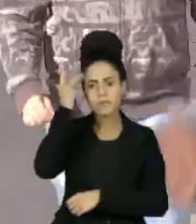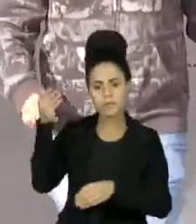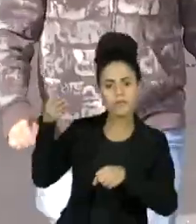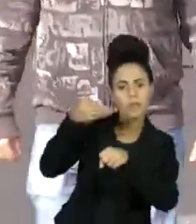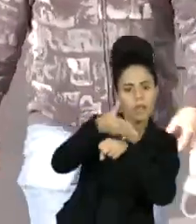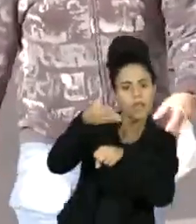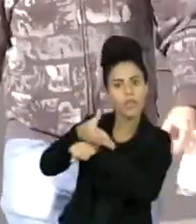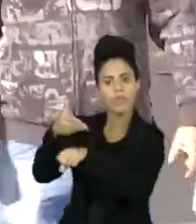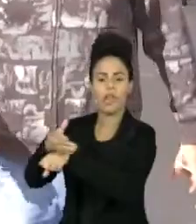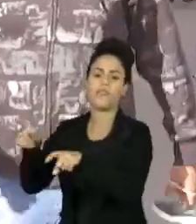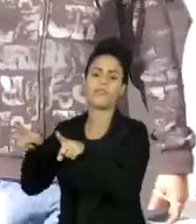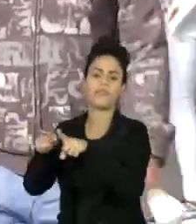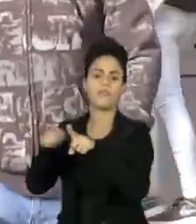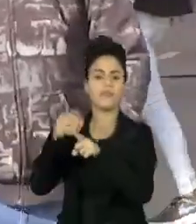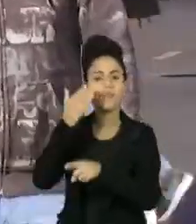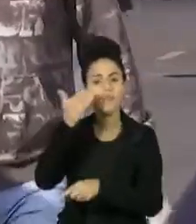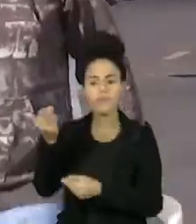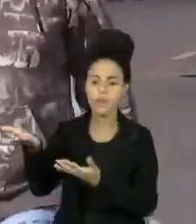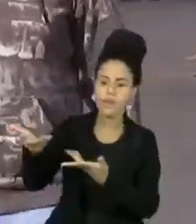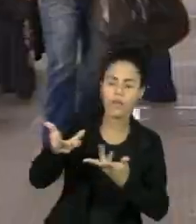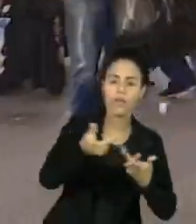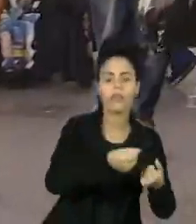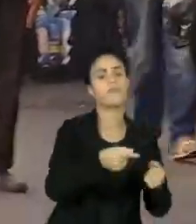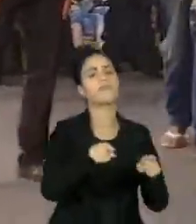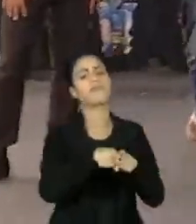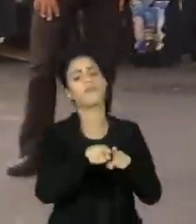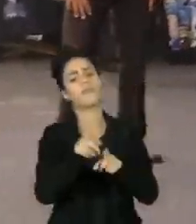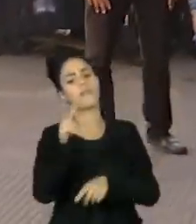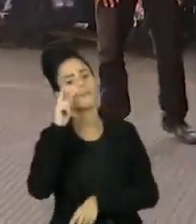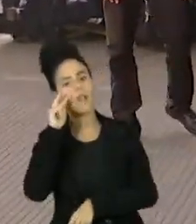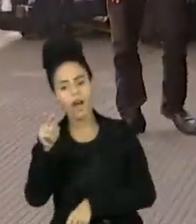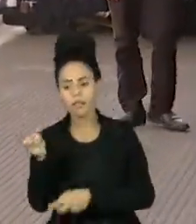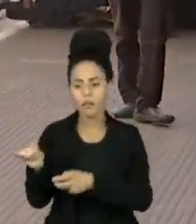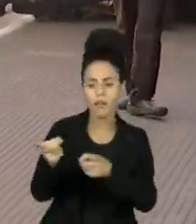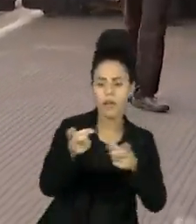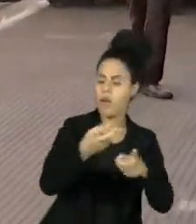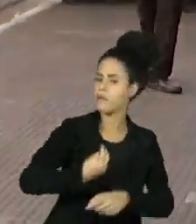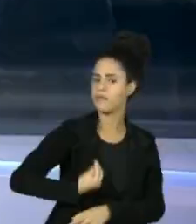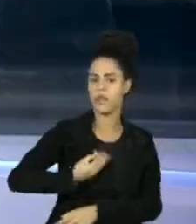acessar as lojas para poder estar tirando essas mercadorias para estar continuando sua vida aí.